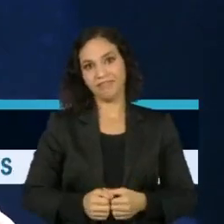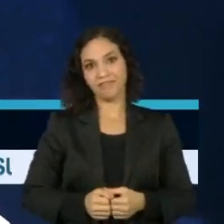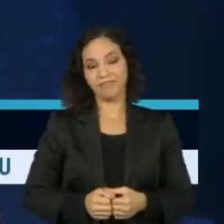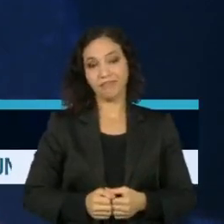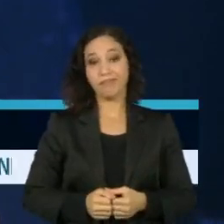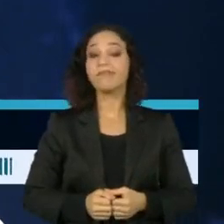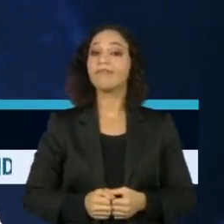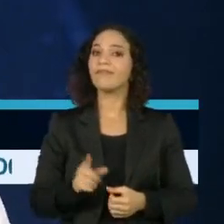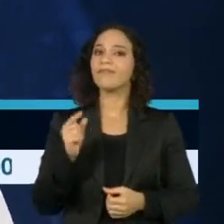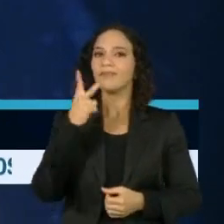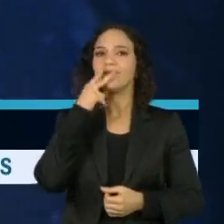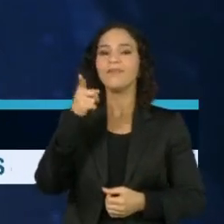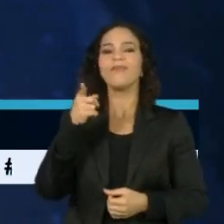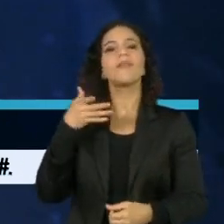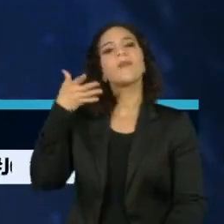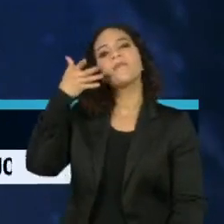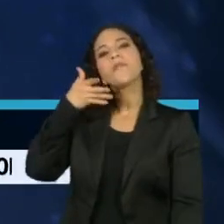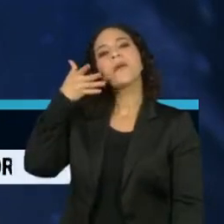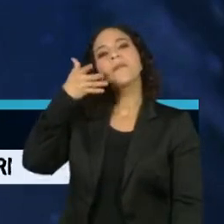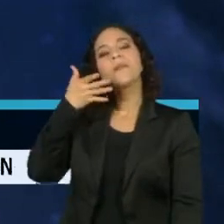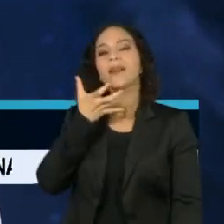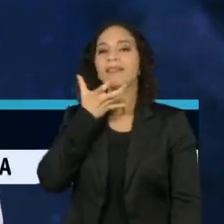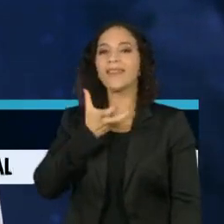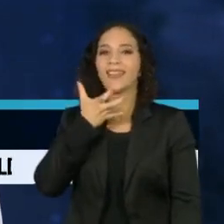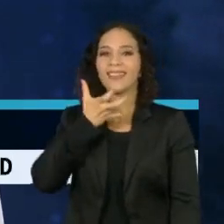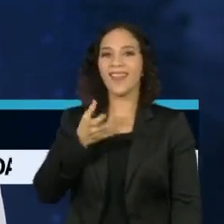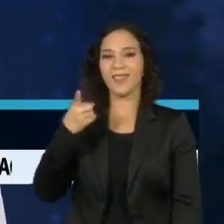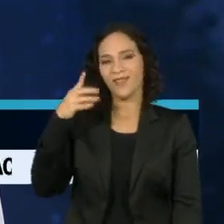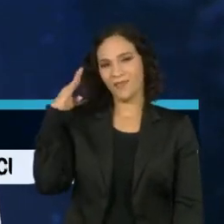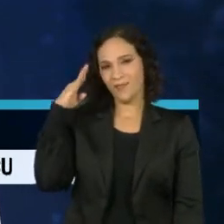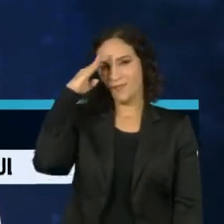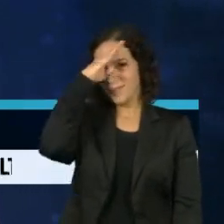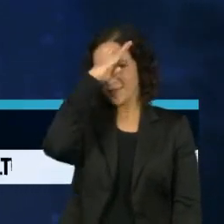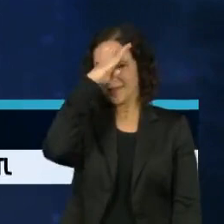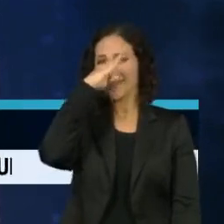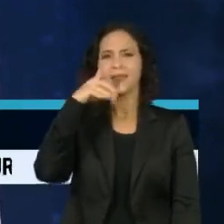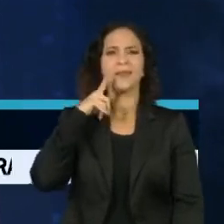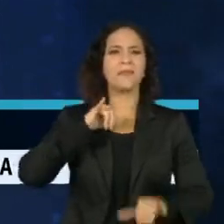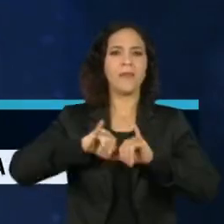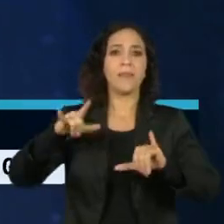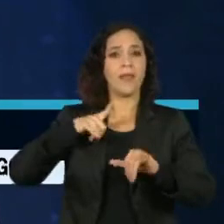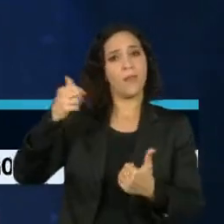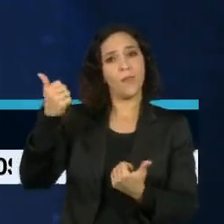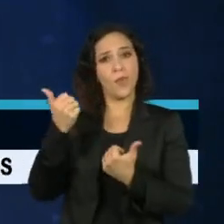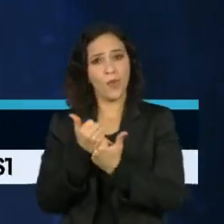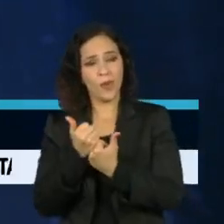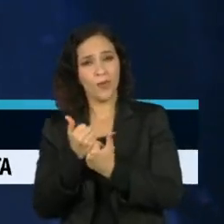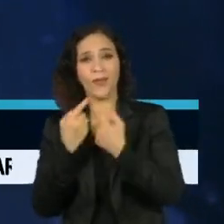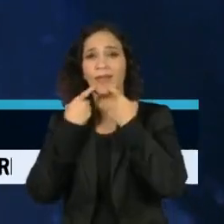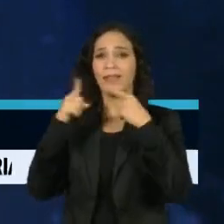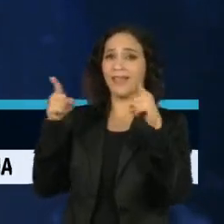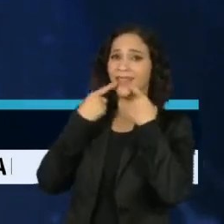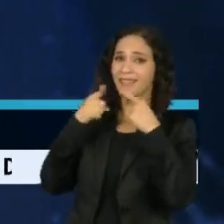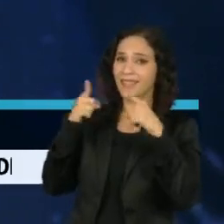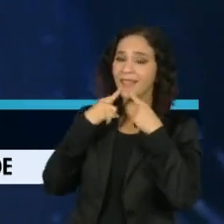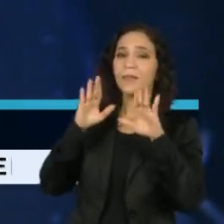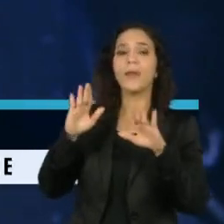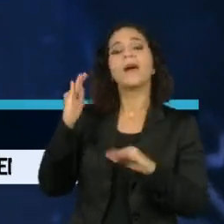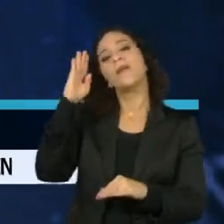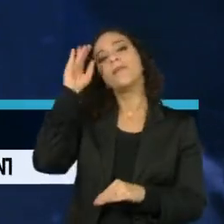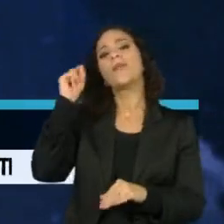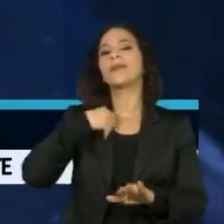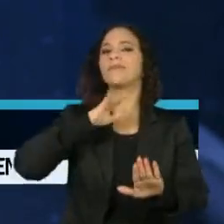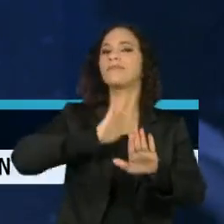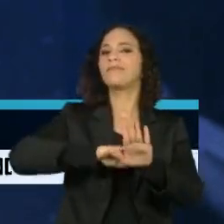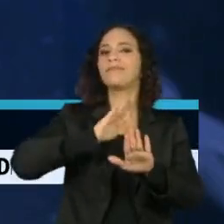A repercussão do pronunciamento de Natal do presidente Jair Bolsonaro teve de tudo. Apoio, críticas, mas, sobretudo,